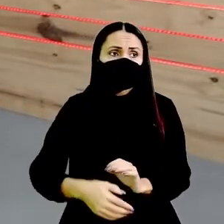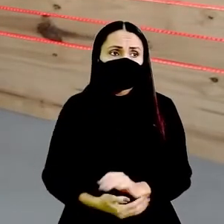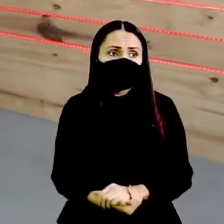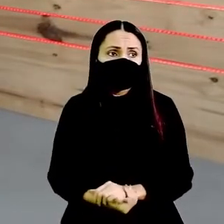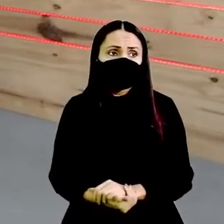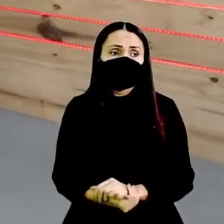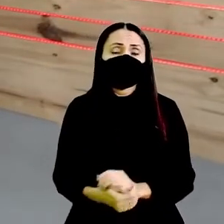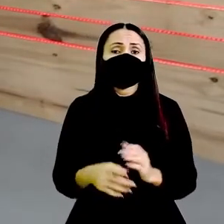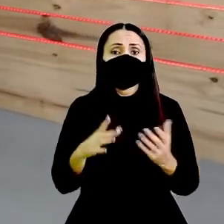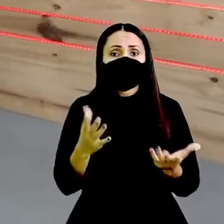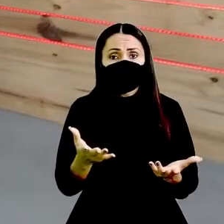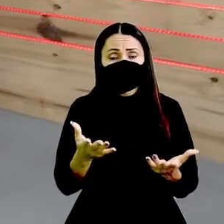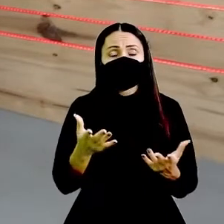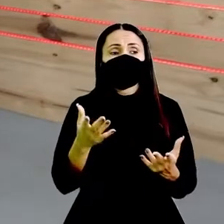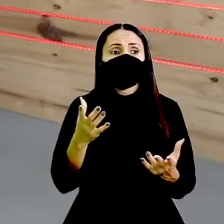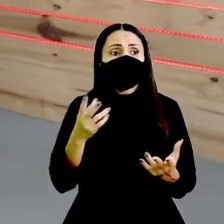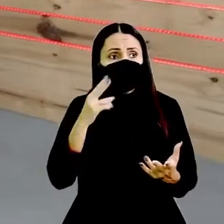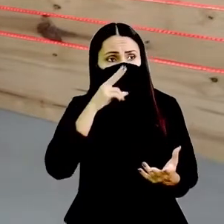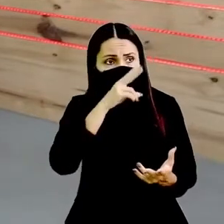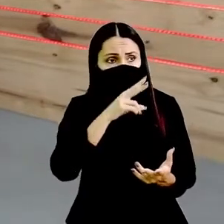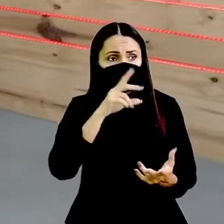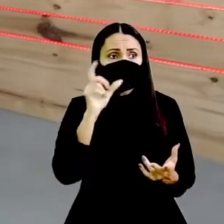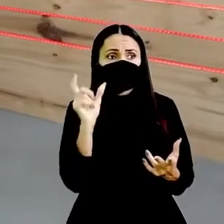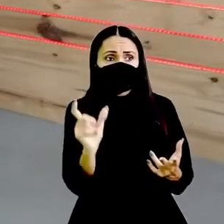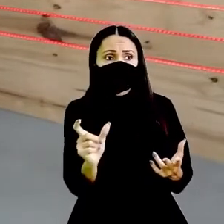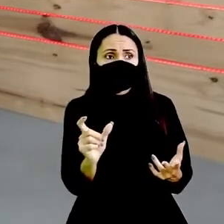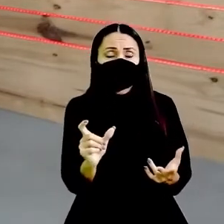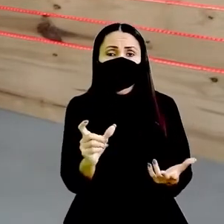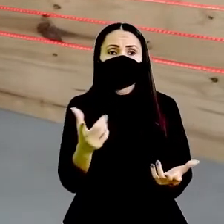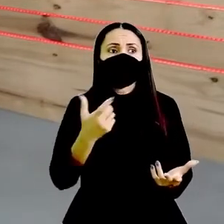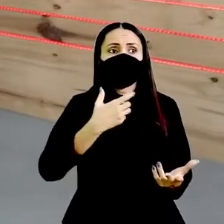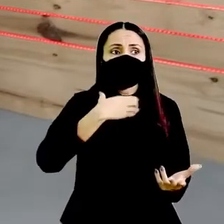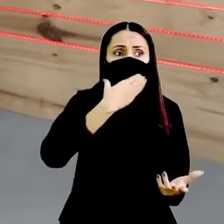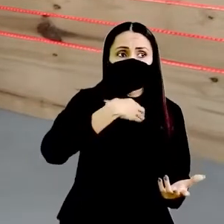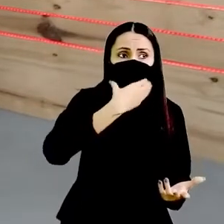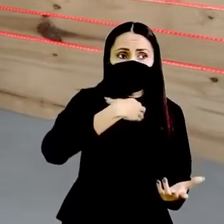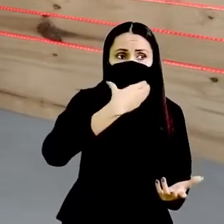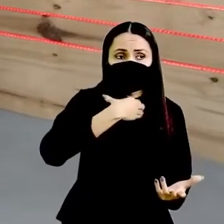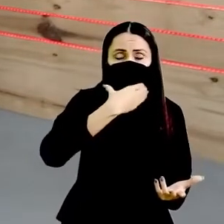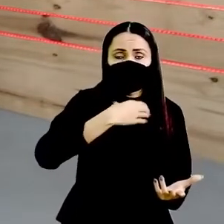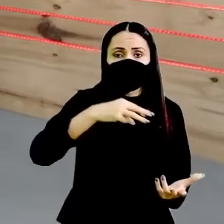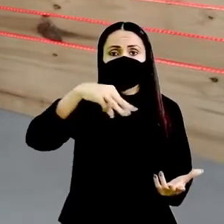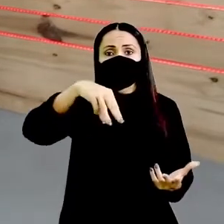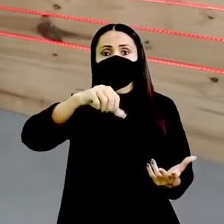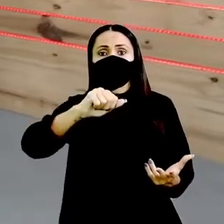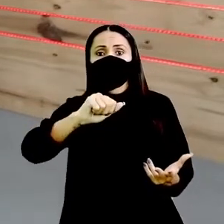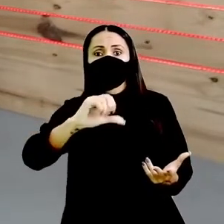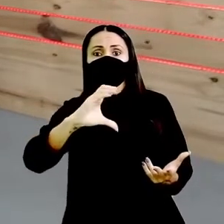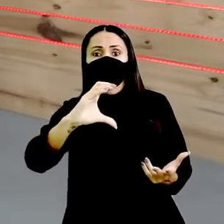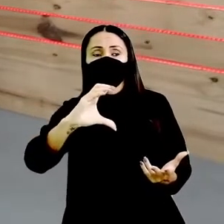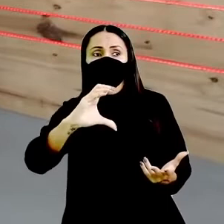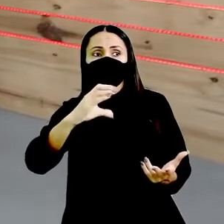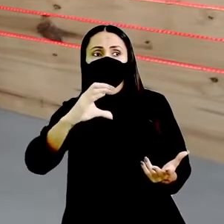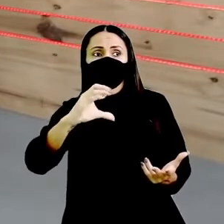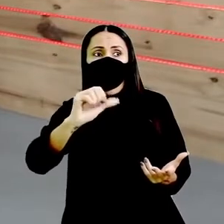de tonicidade. Então, na palavra maçã, a sílaba tônica é o an. Então, esse tio não é